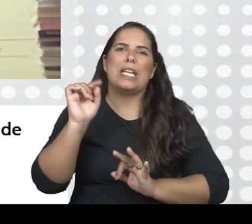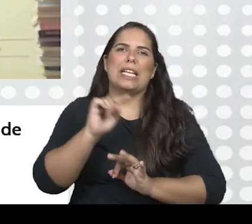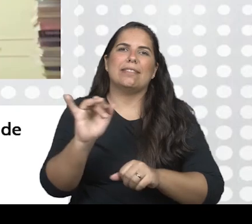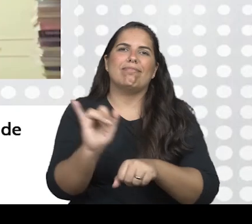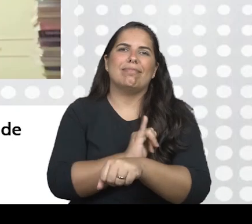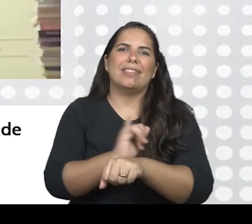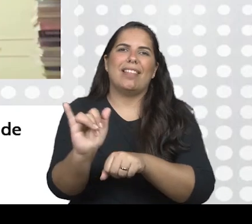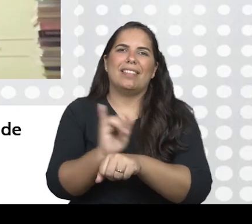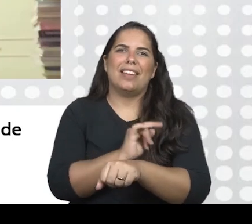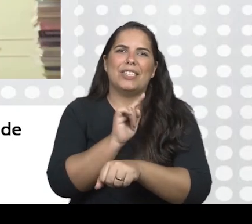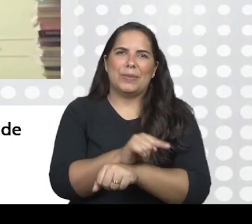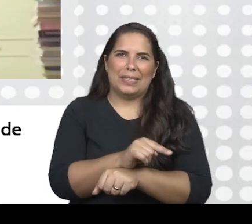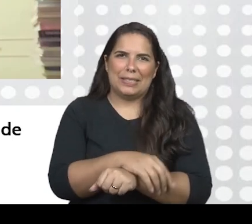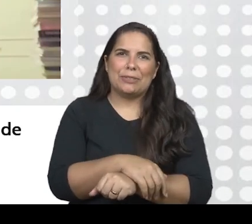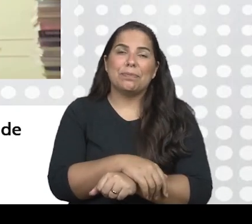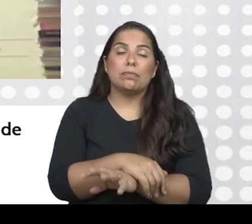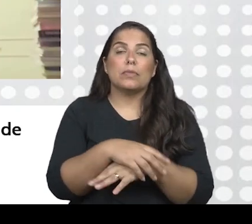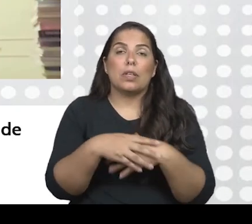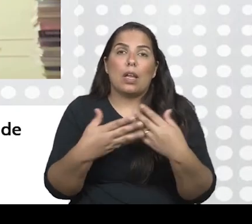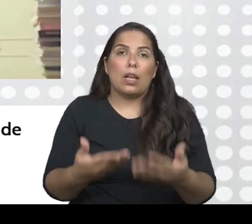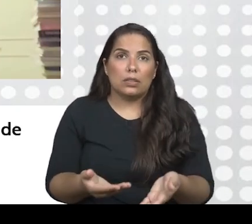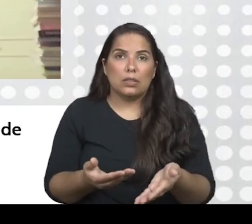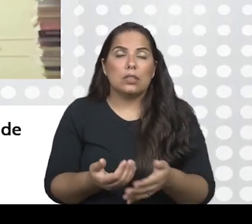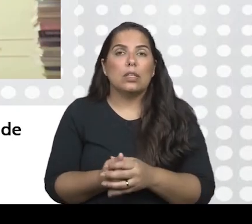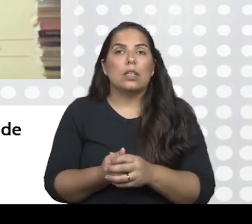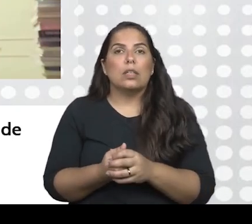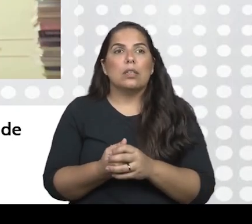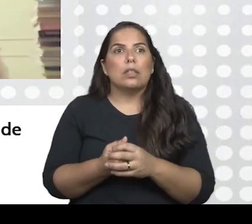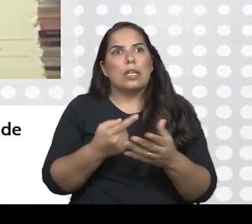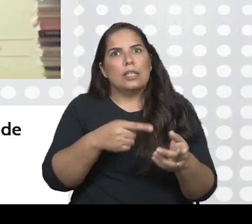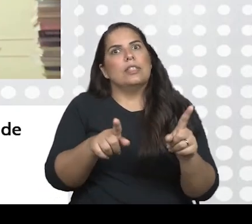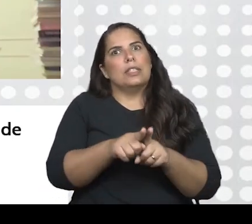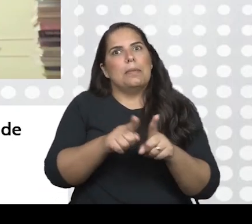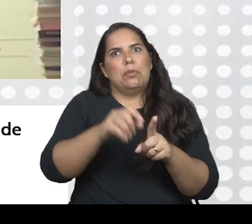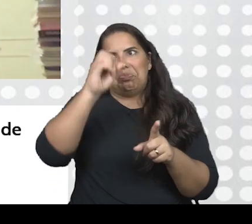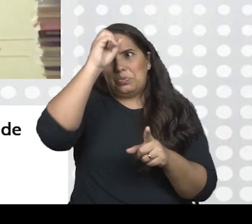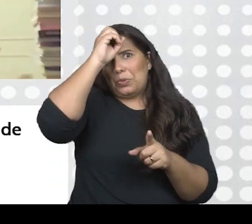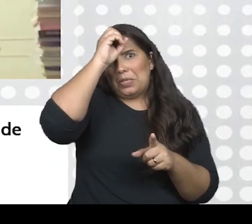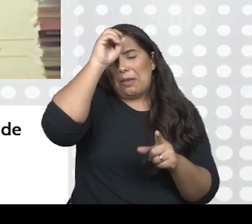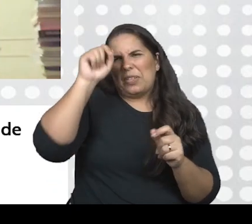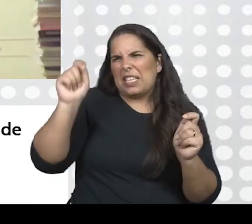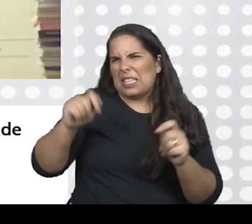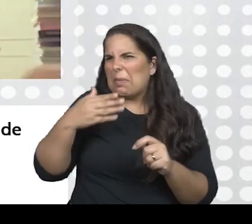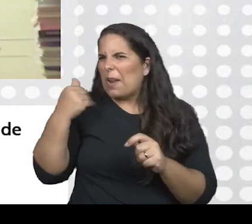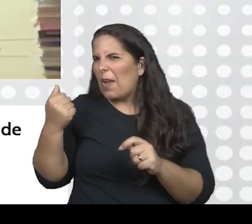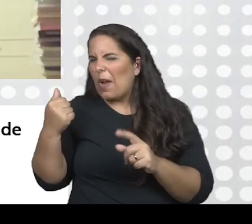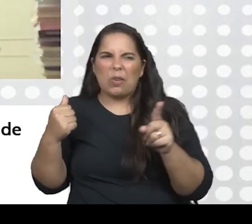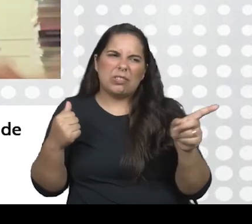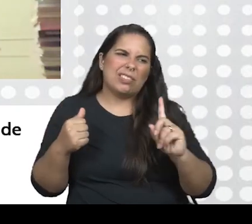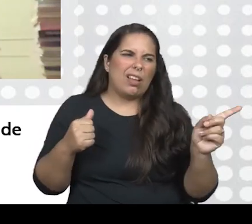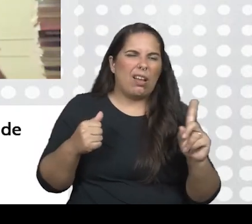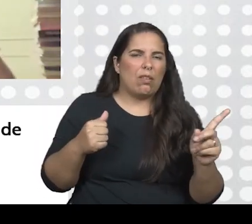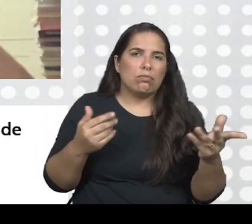essas estratégias com esses sujeitos. E aí eles também não sabem, né, o que funciona melhor ou